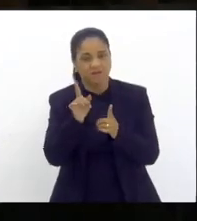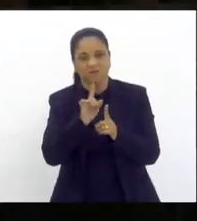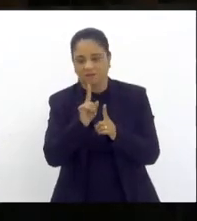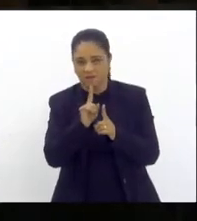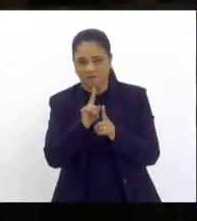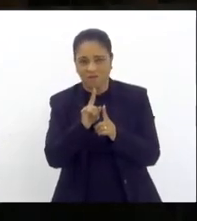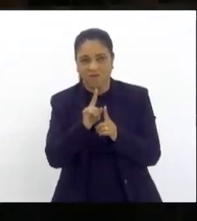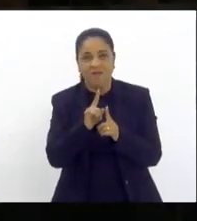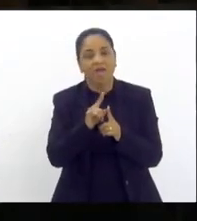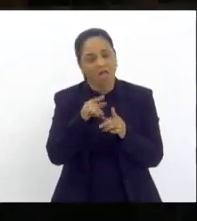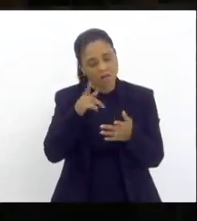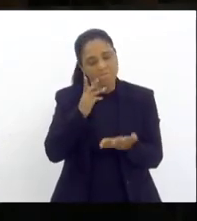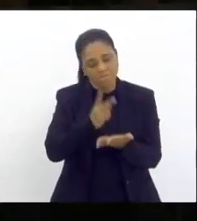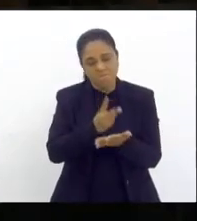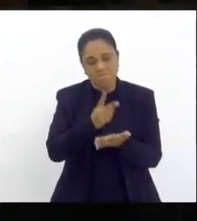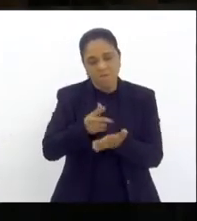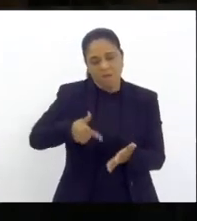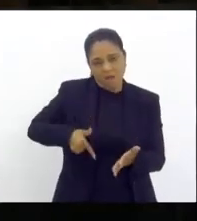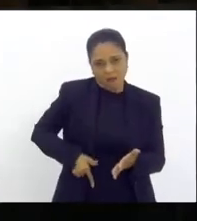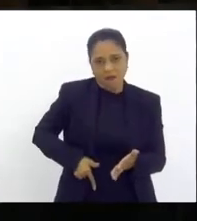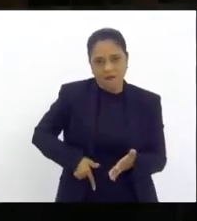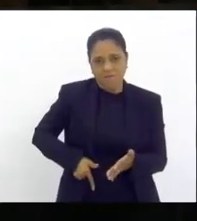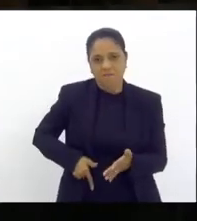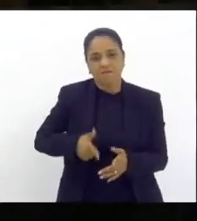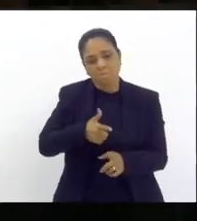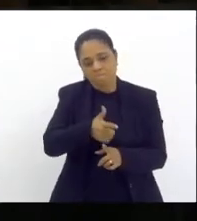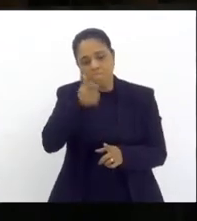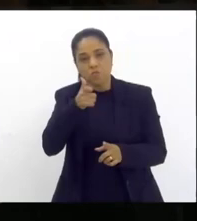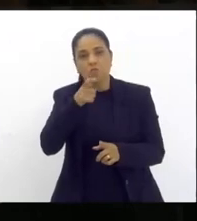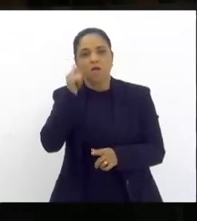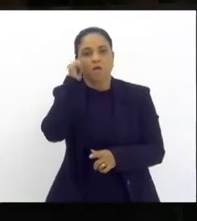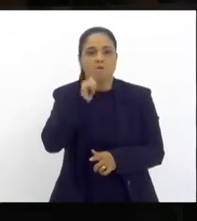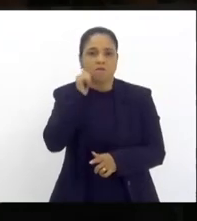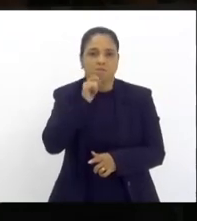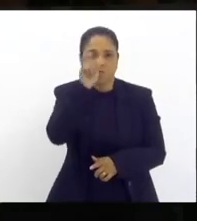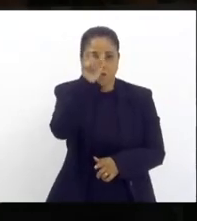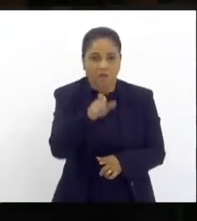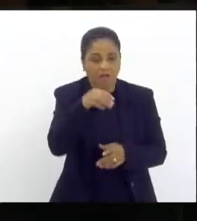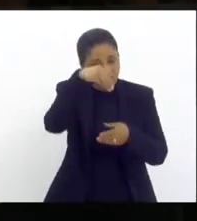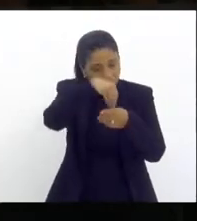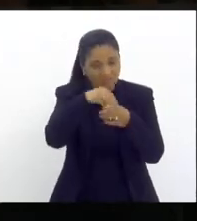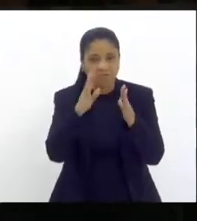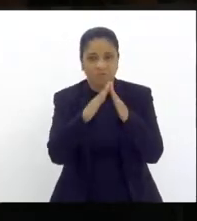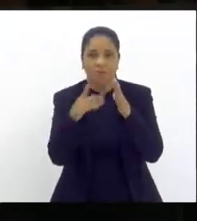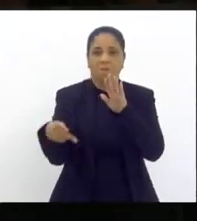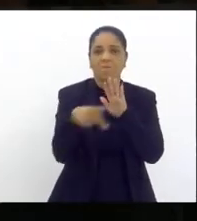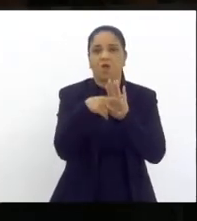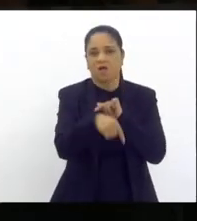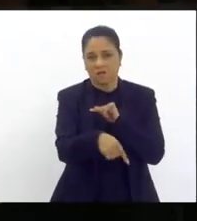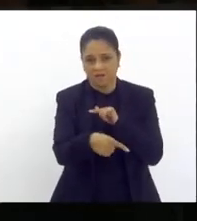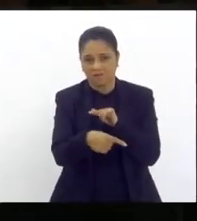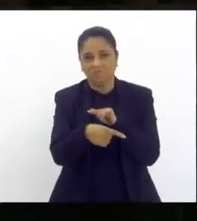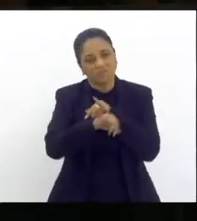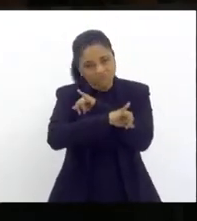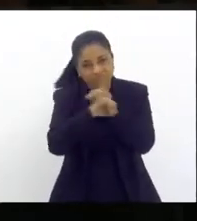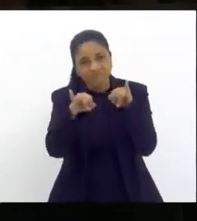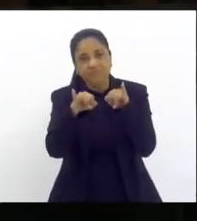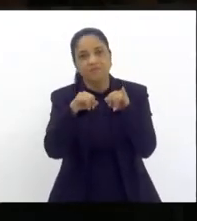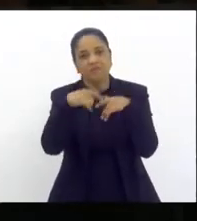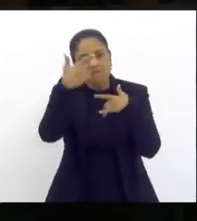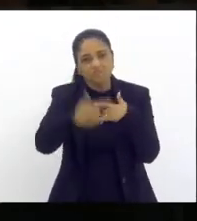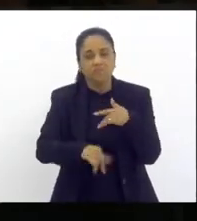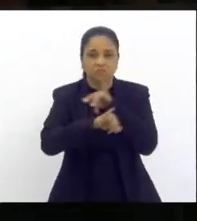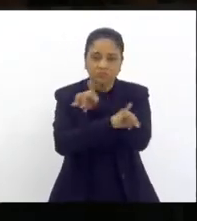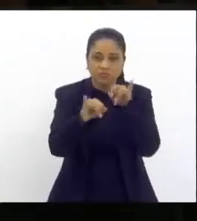estão matando essas mulheres dentro das suas próprias casas. E é importante que isso seja dito e repetido, porque quando a gente